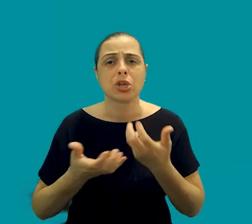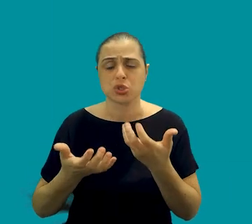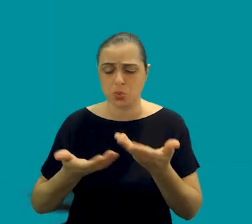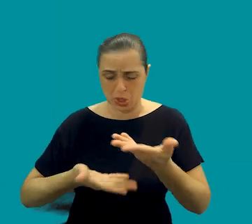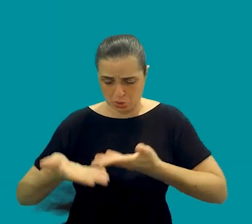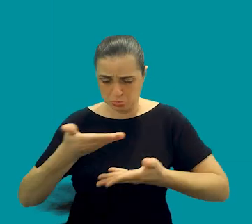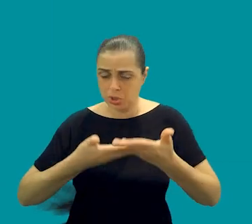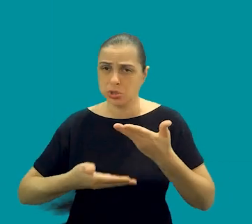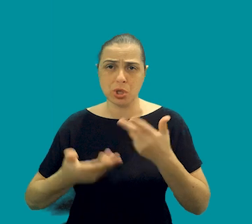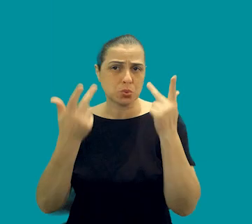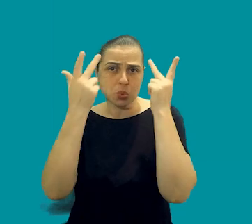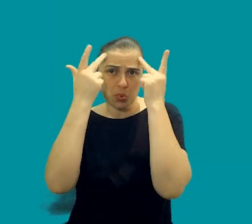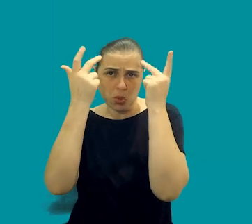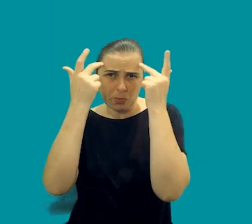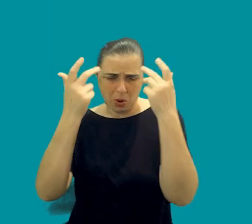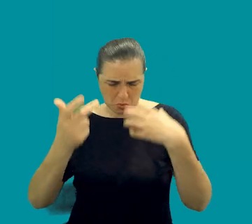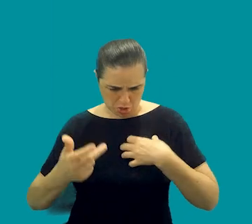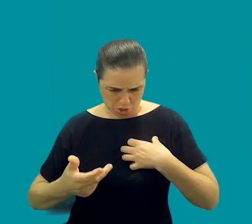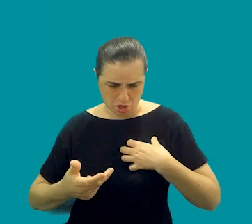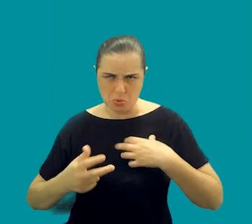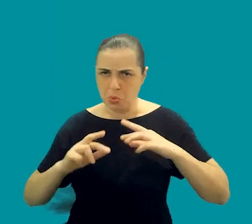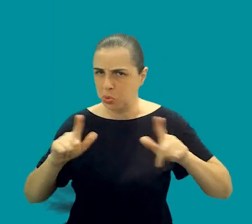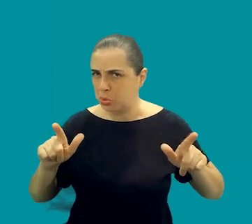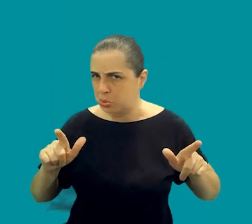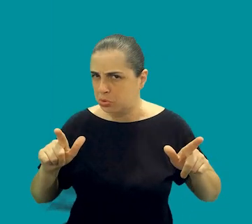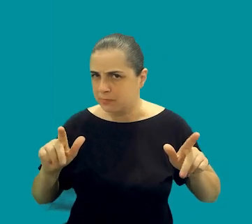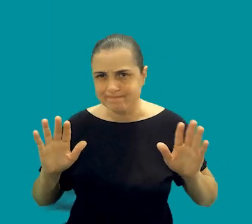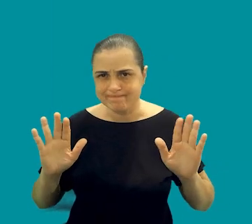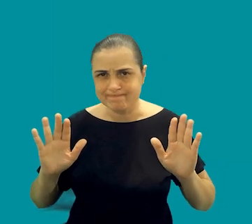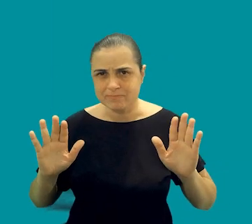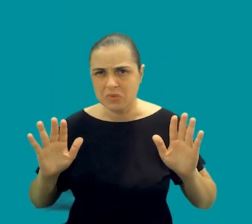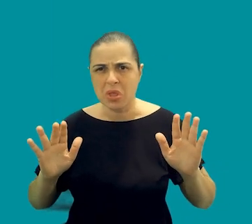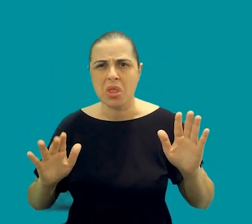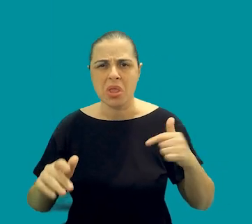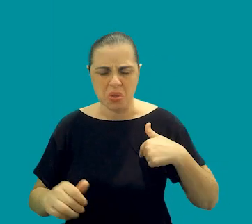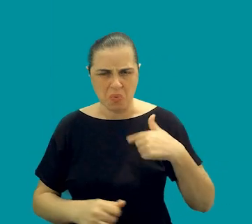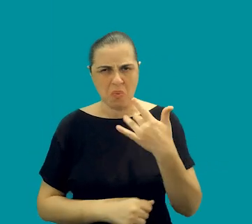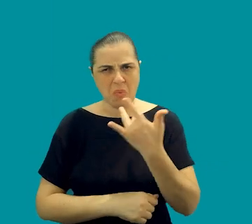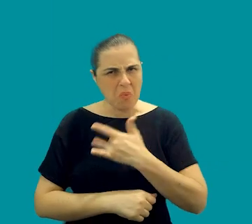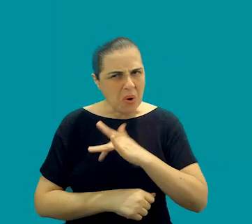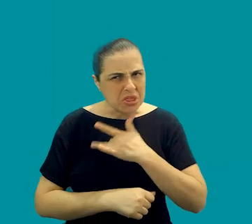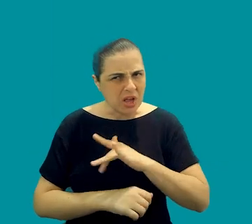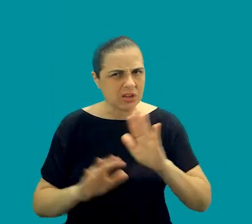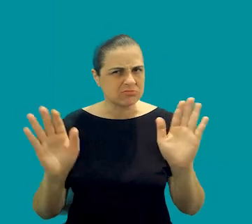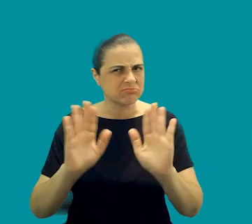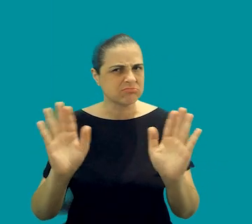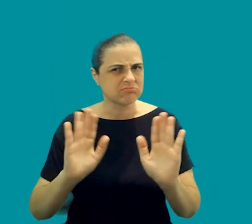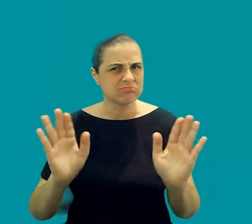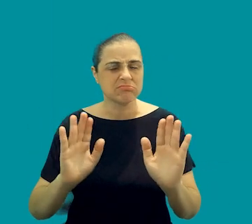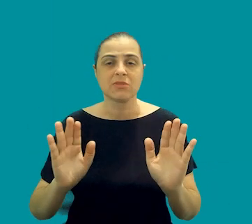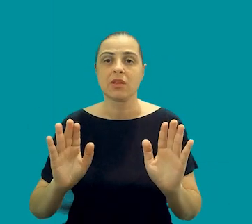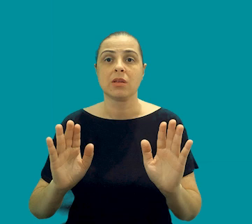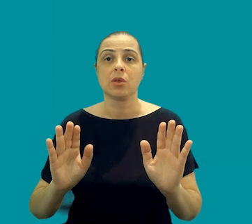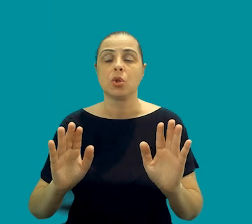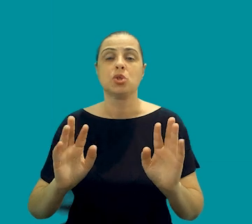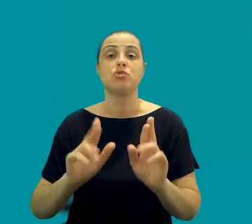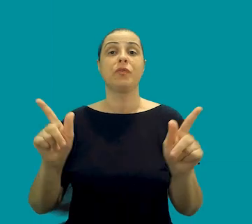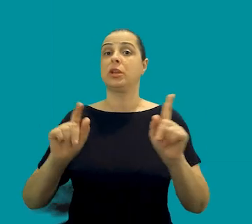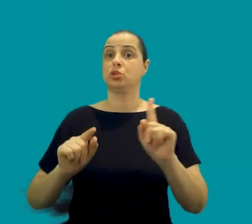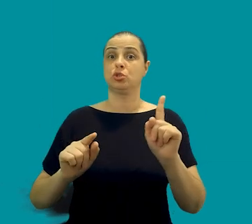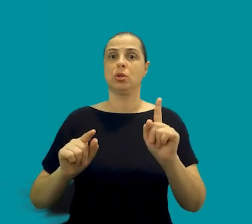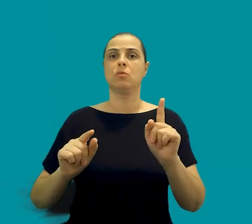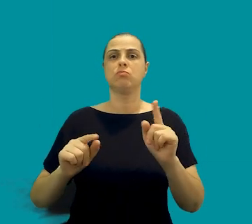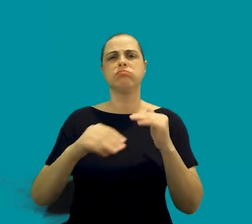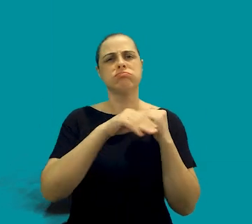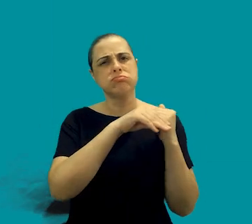pessoa qualquer. Olha, eu não sou diferente, eu não sou um coitadinho, eu quero uma oportunidade, eu não preciso ser tratado de forma